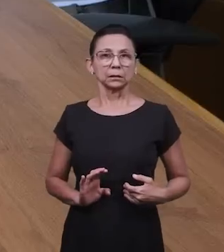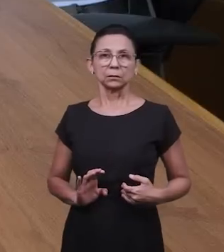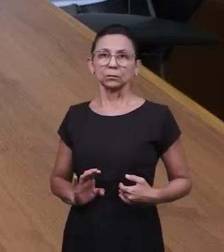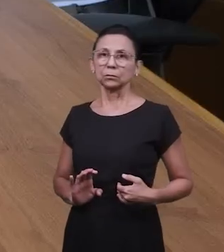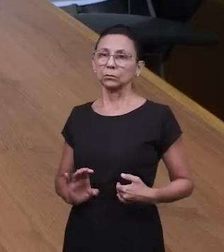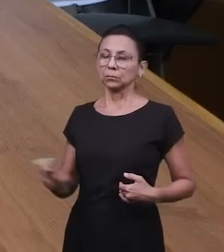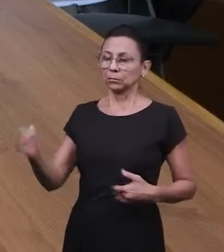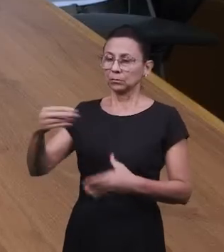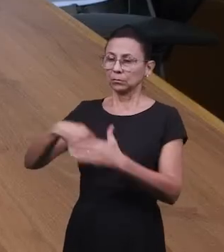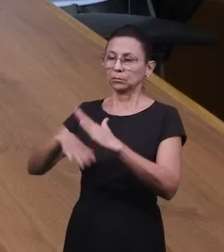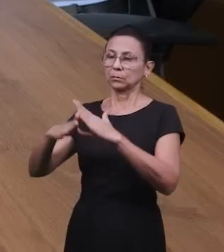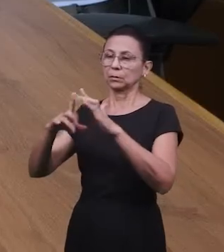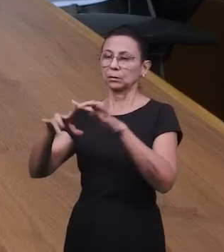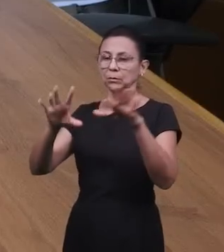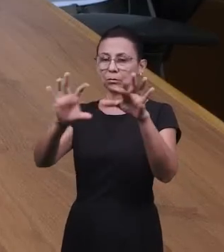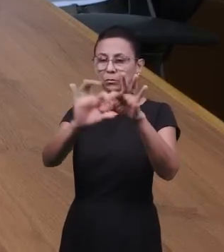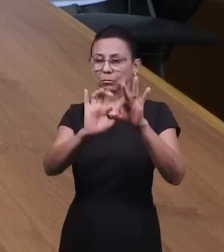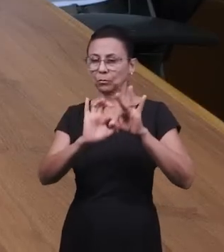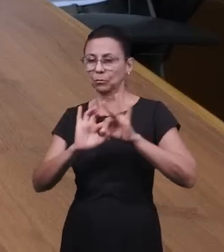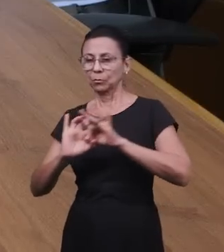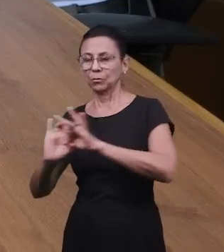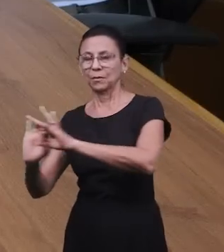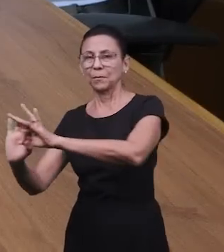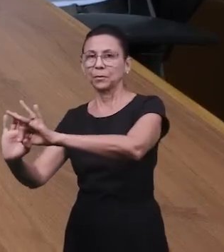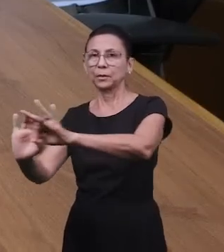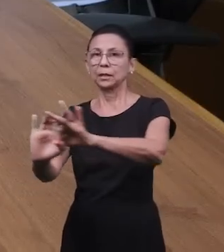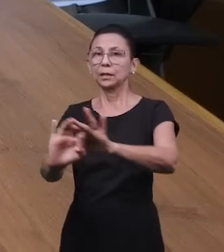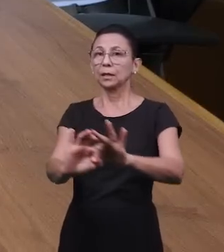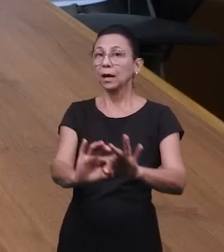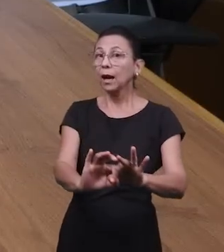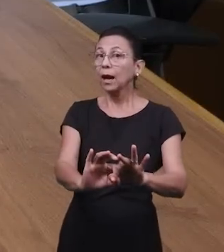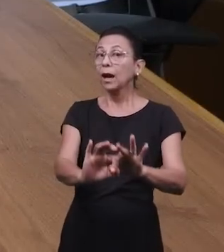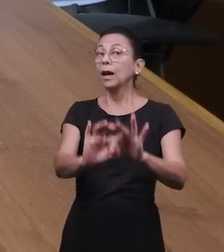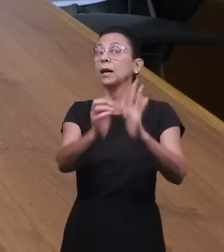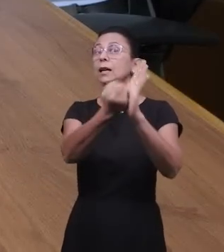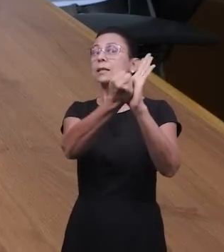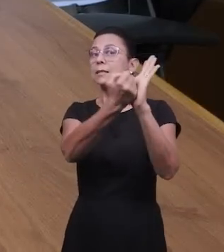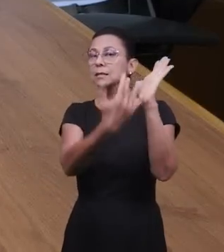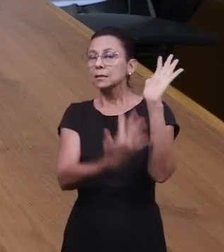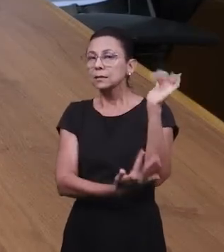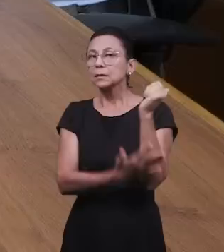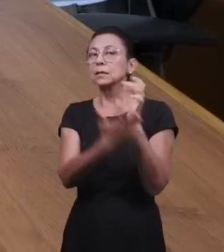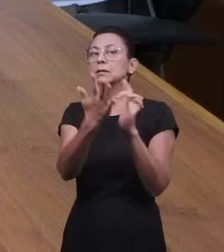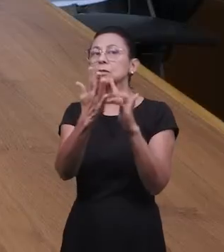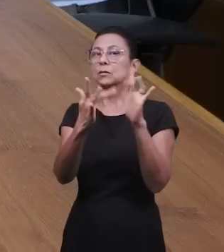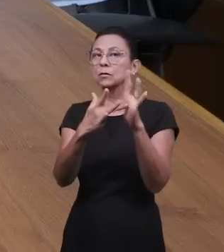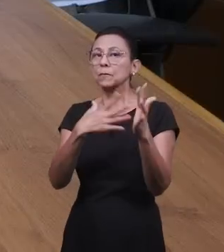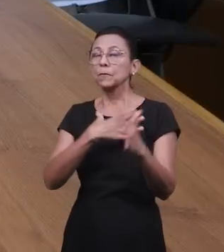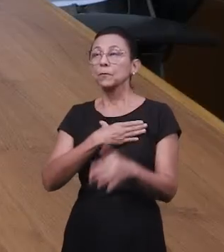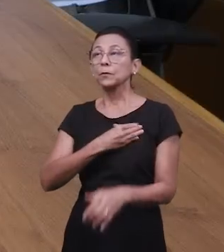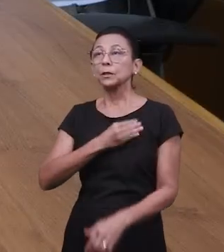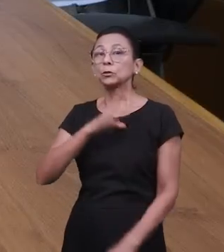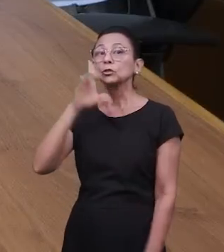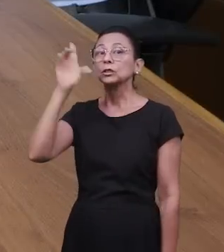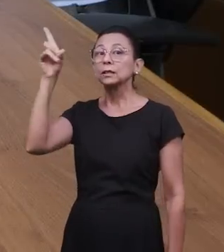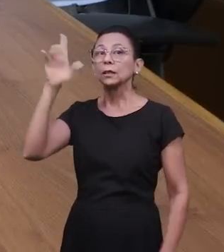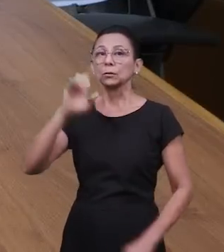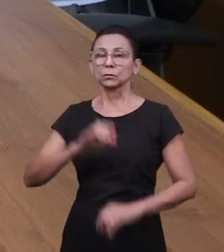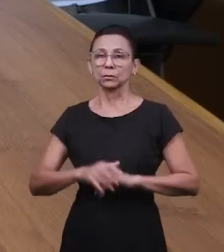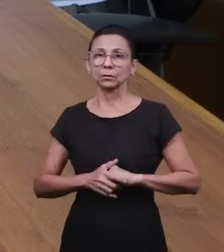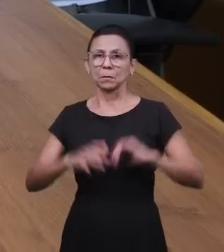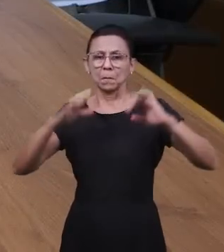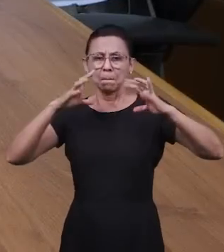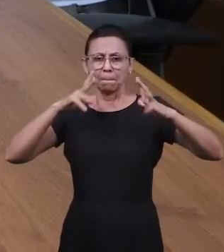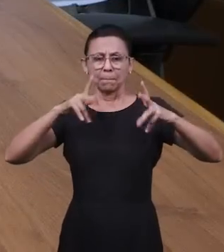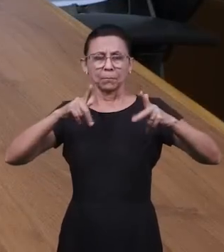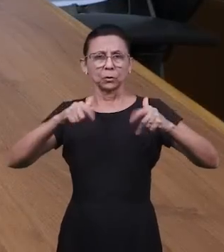comunhão uns com os outros e o sangue de Jesus Cristo, seu Filho, nos